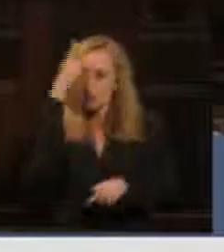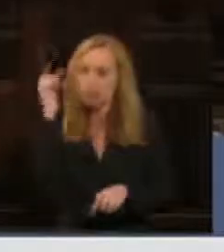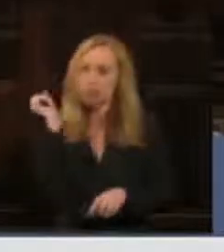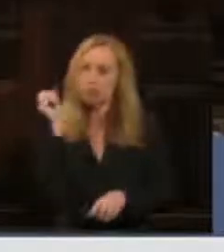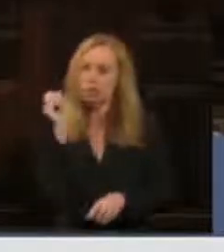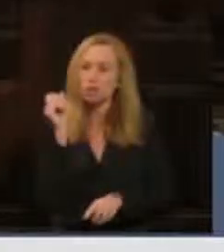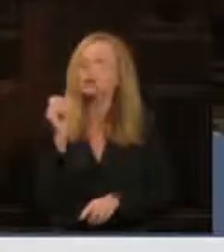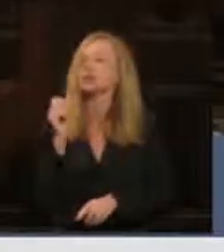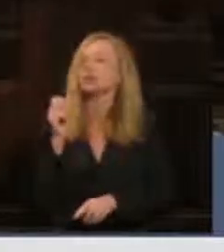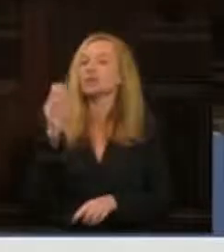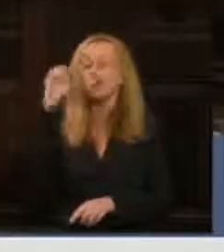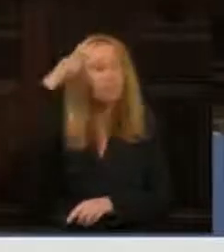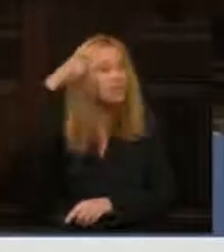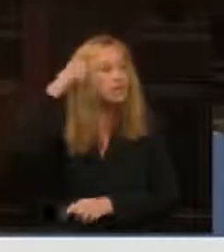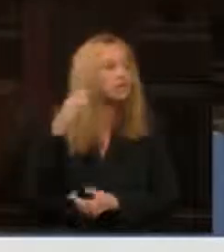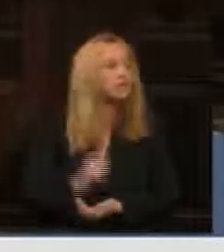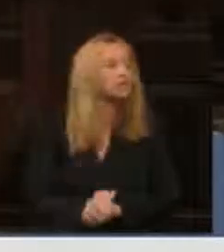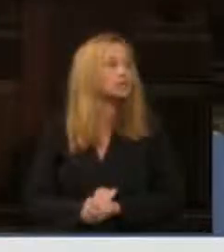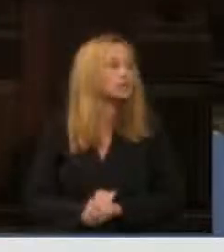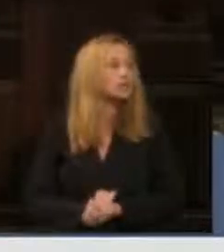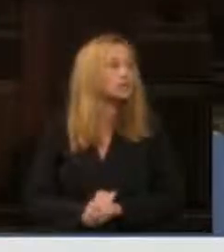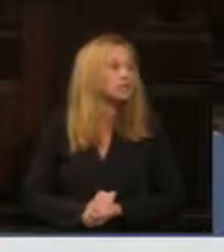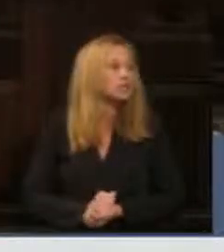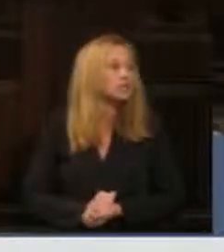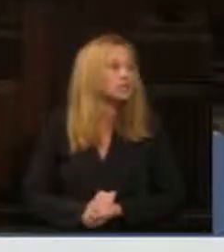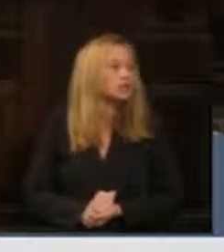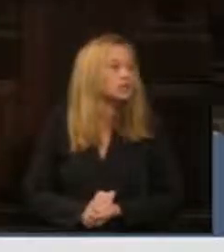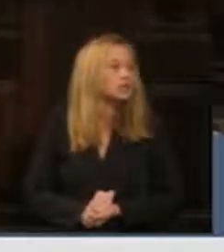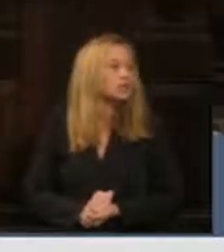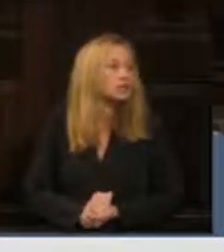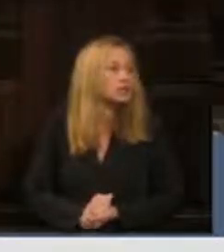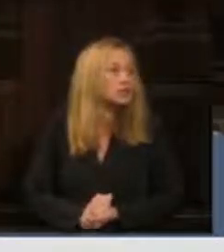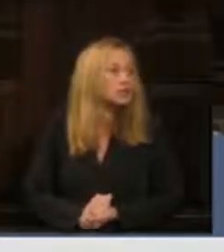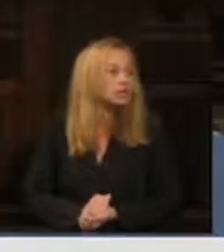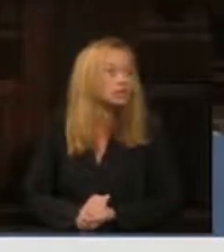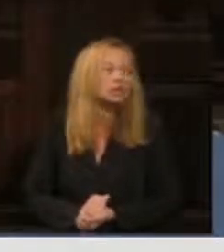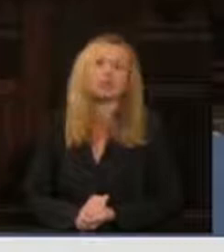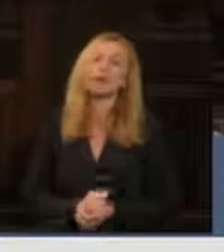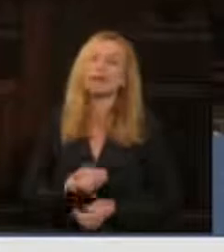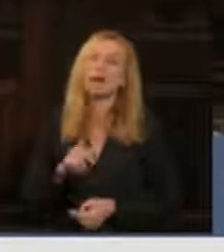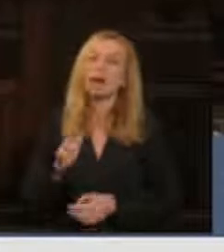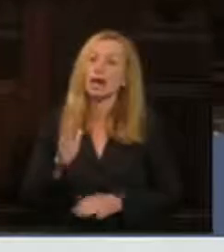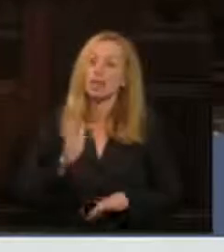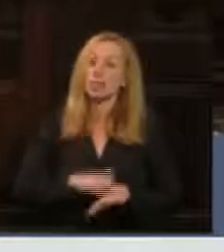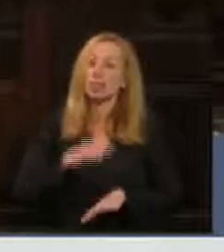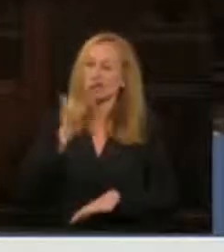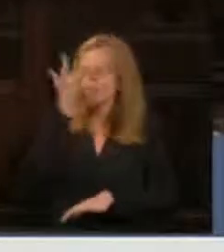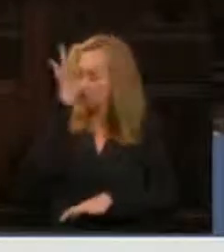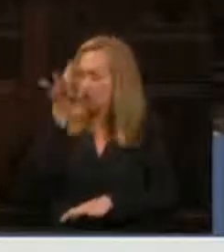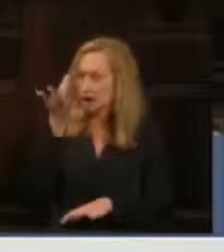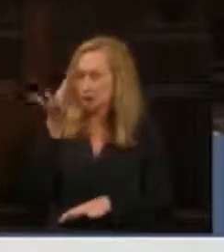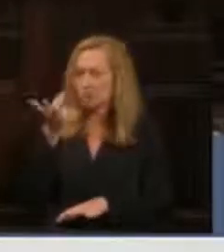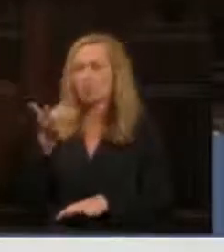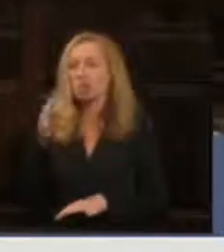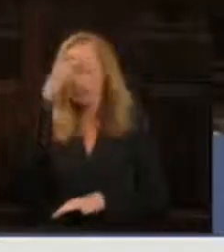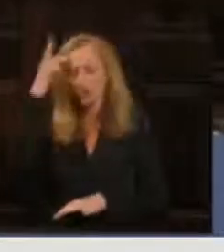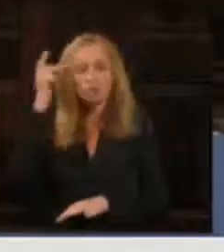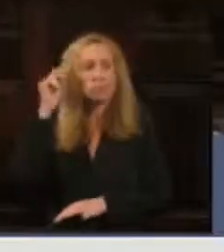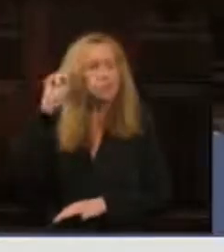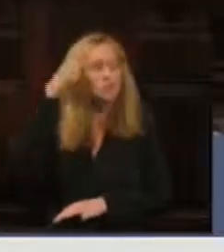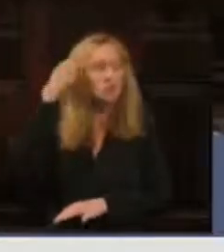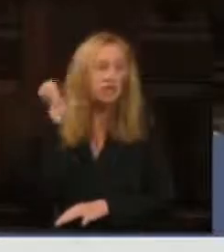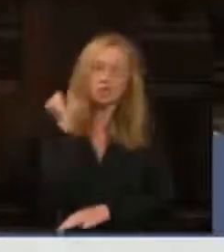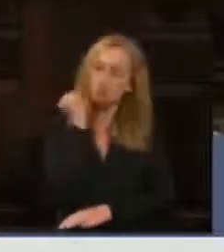negras. A probabilidade de uma pessoa negra ser assassinada é muito maior do que